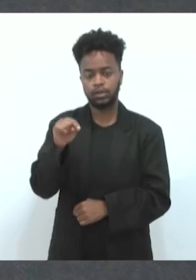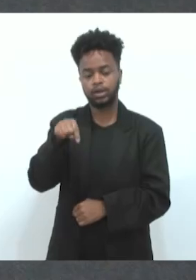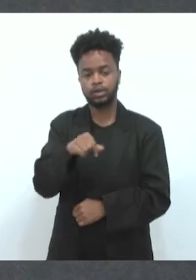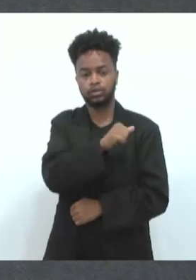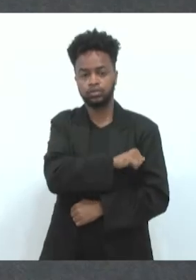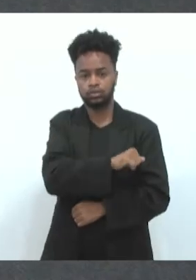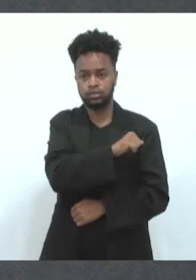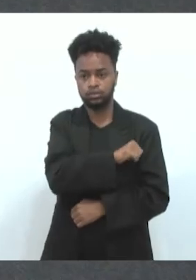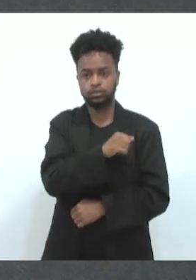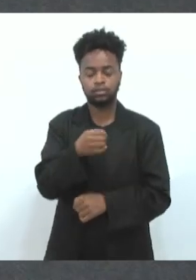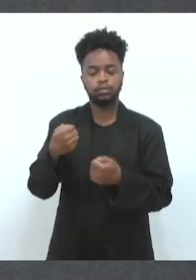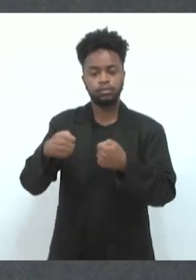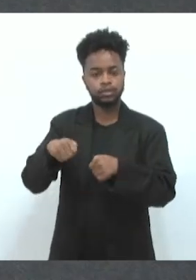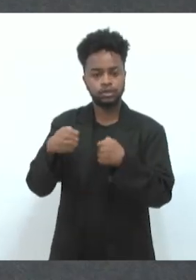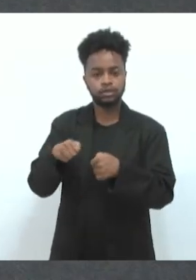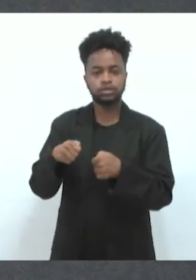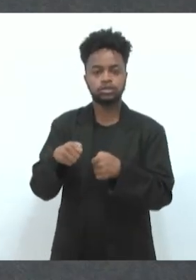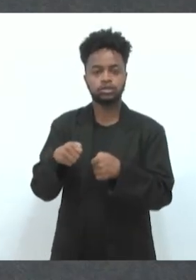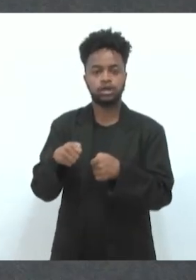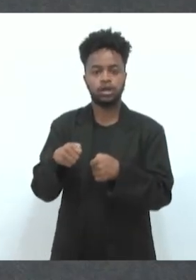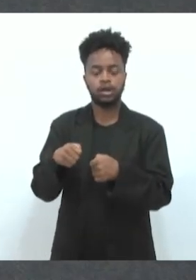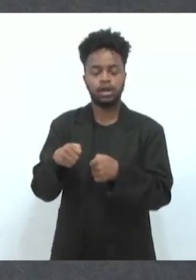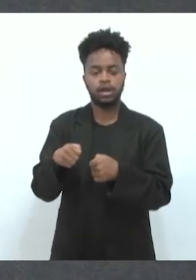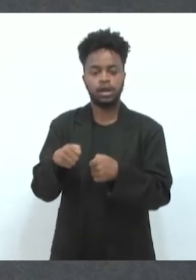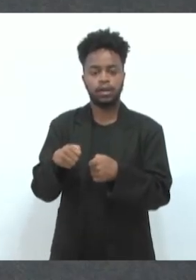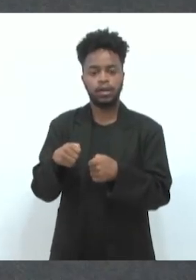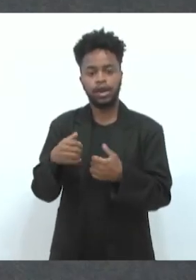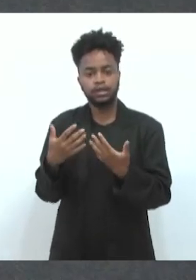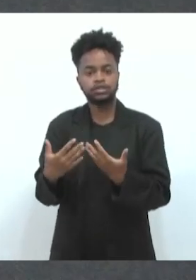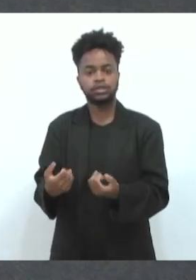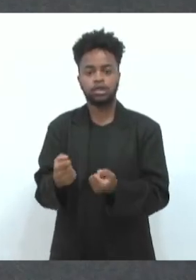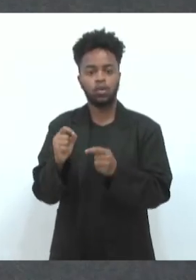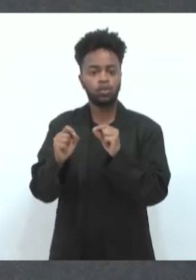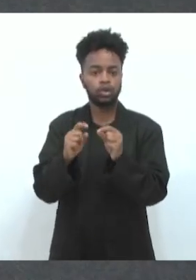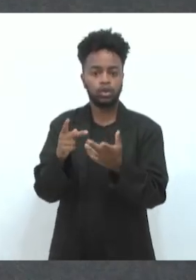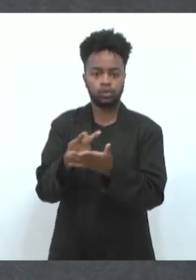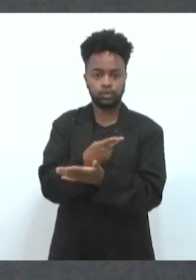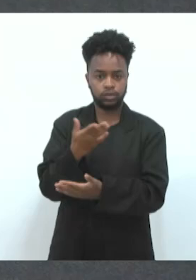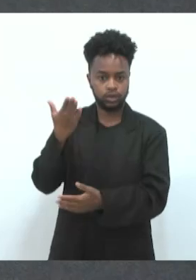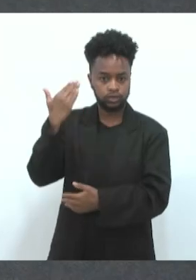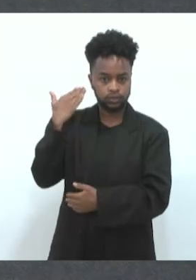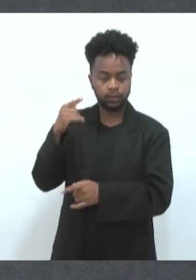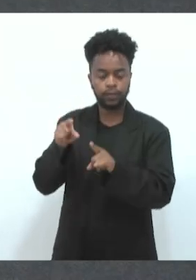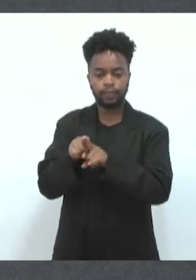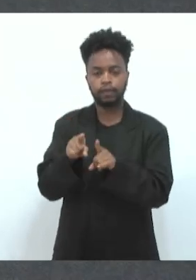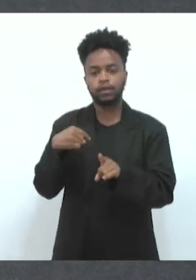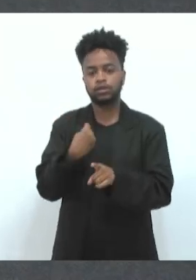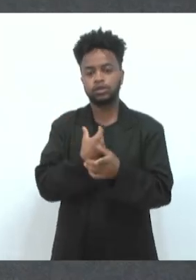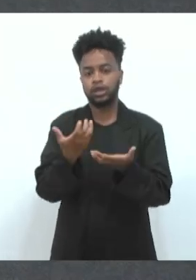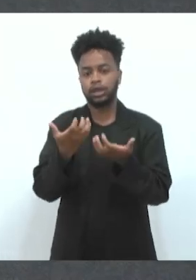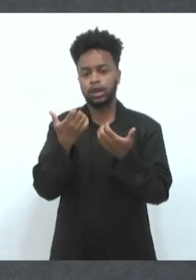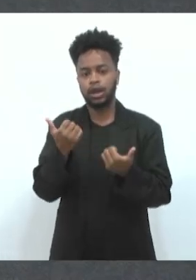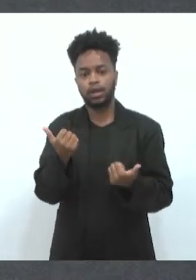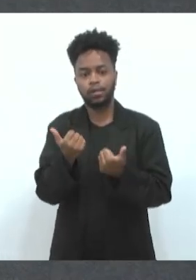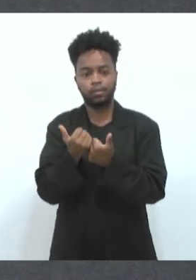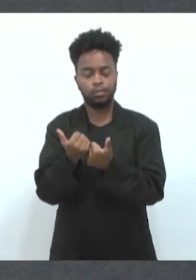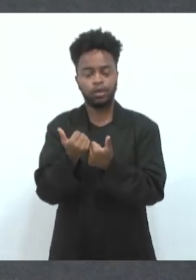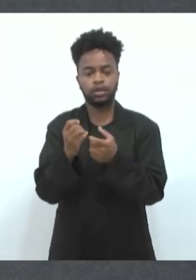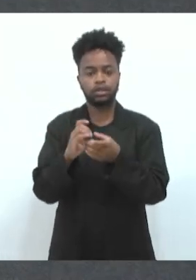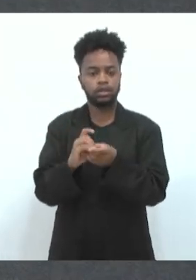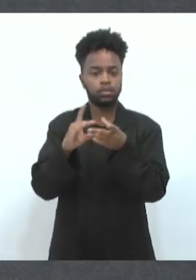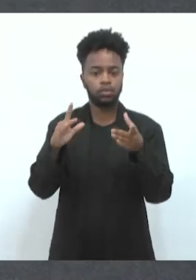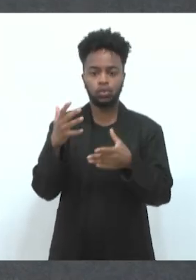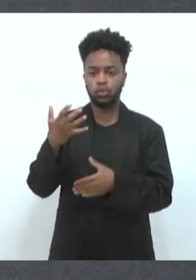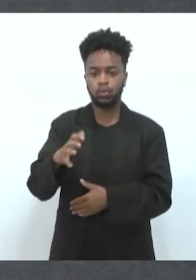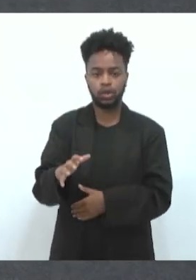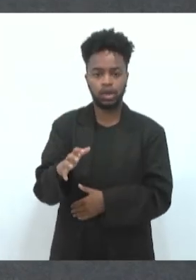Janeiro, reconhecendo o que essa violência representou. A gente quer fortalecer a democracia no Brasil, a gente não quer que o terror